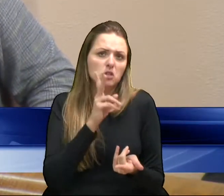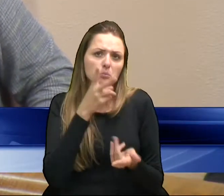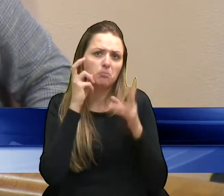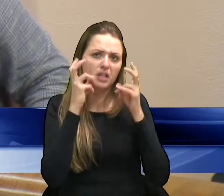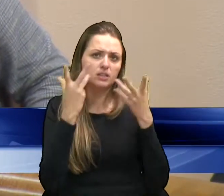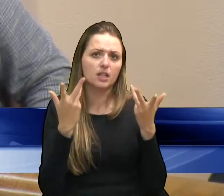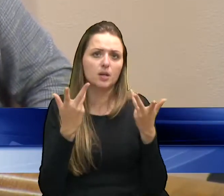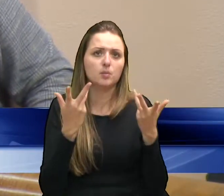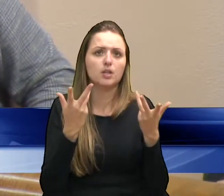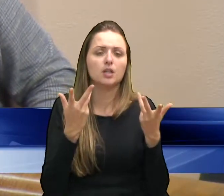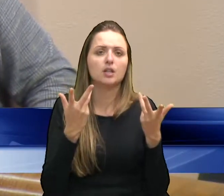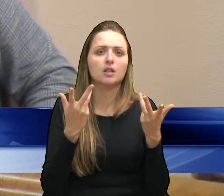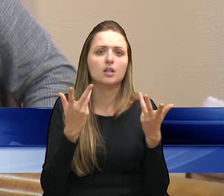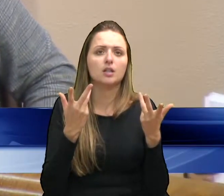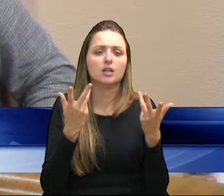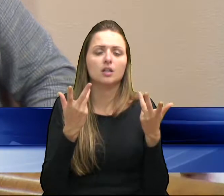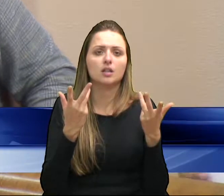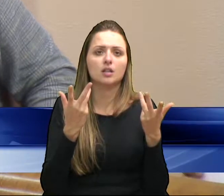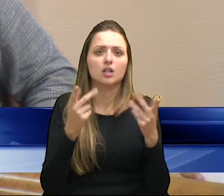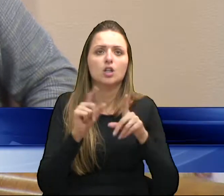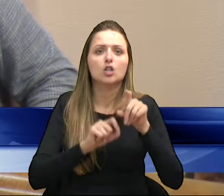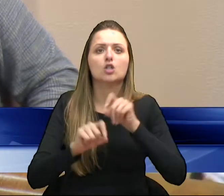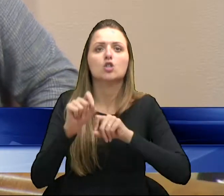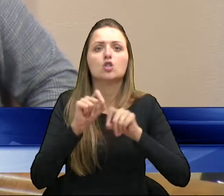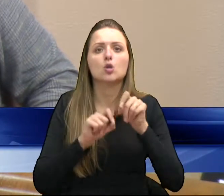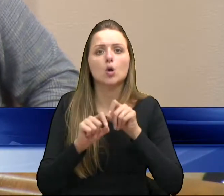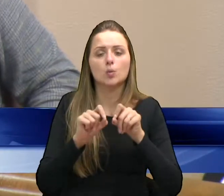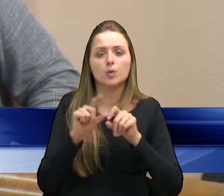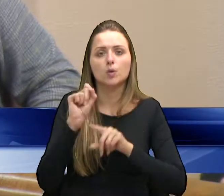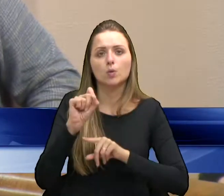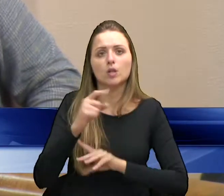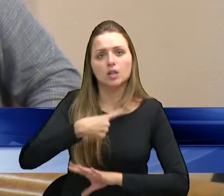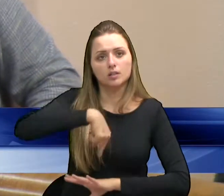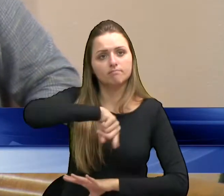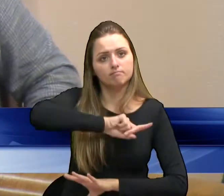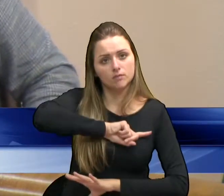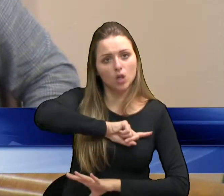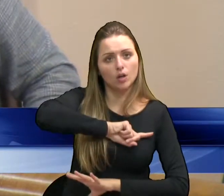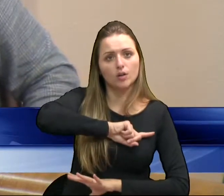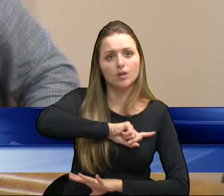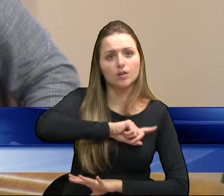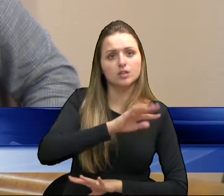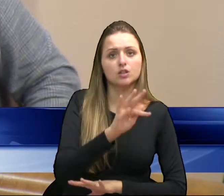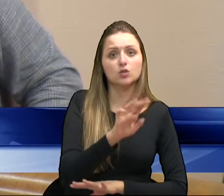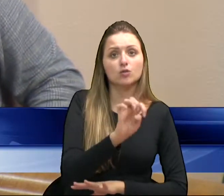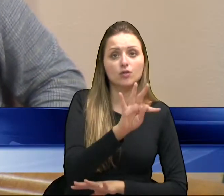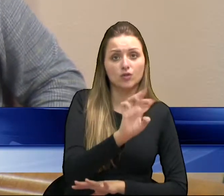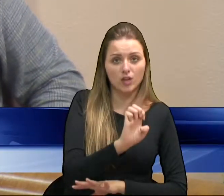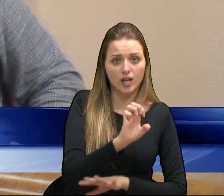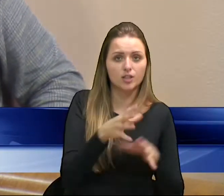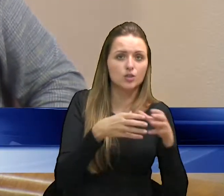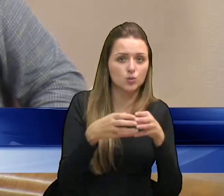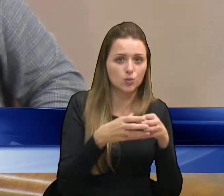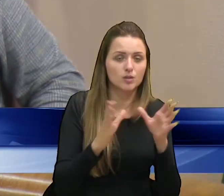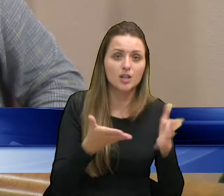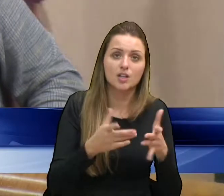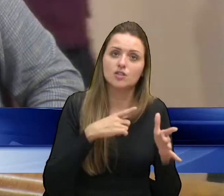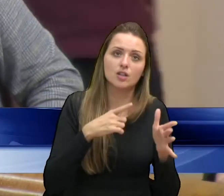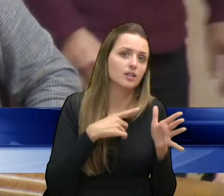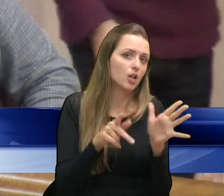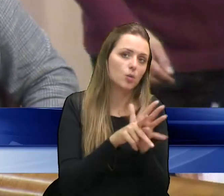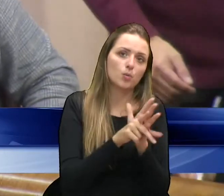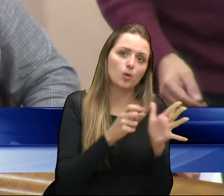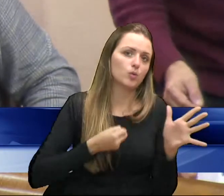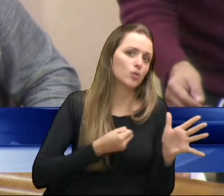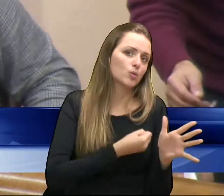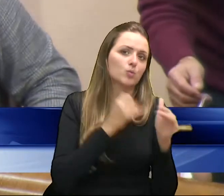realmente muito essa questão da pontuação, onde que a gente já opera, cada empresa aí com o seu número de veículos,